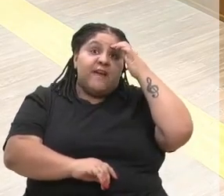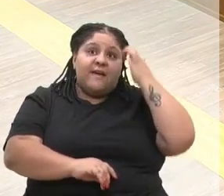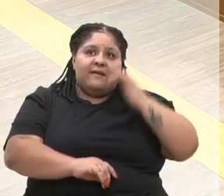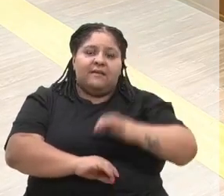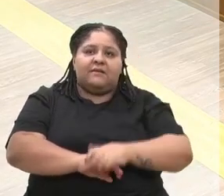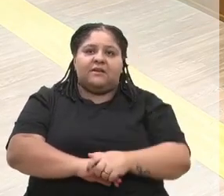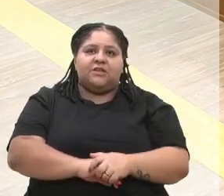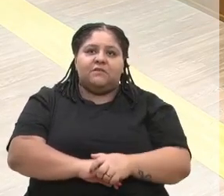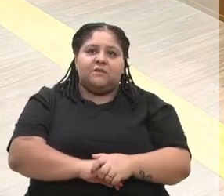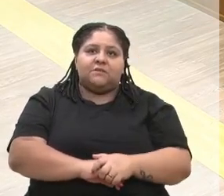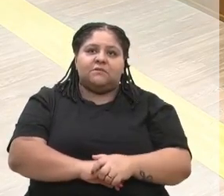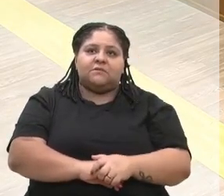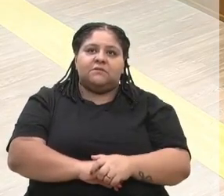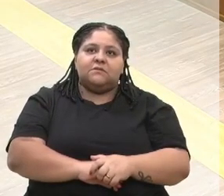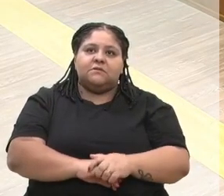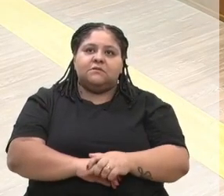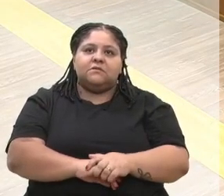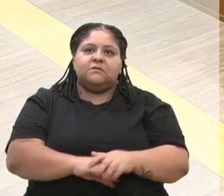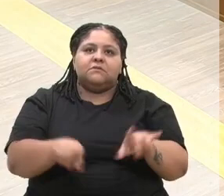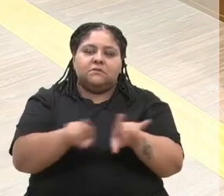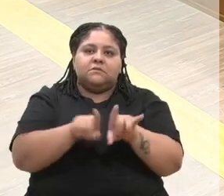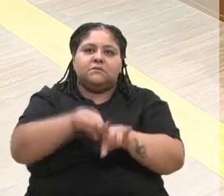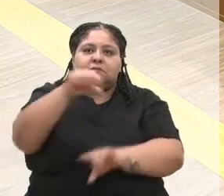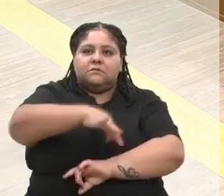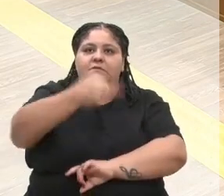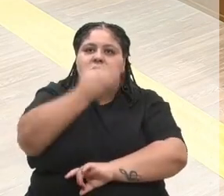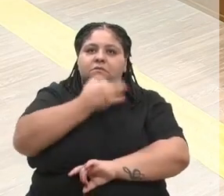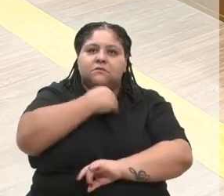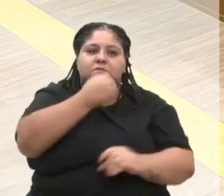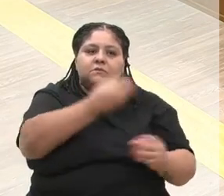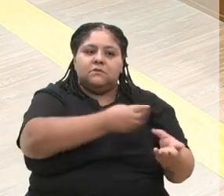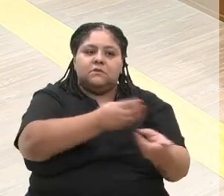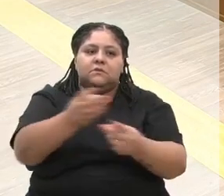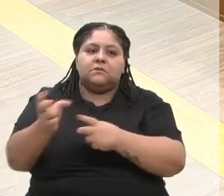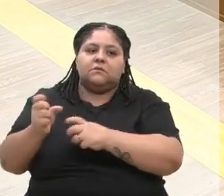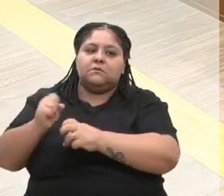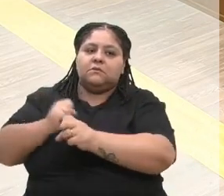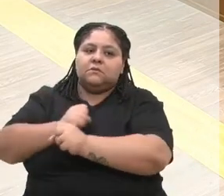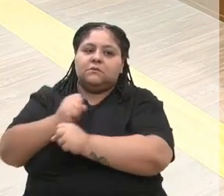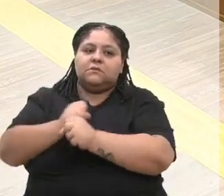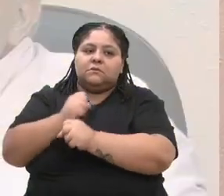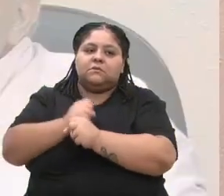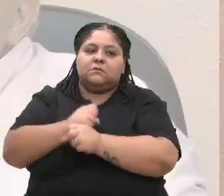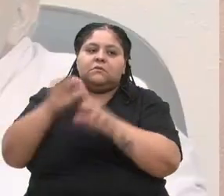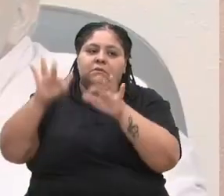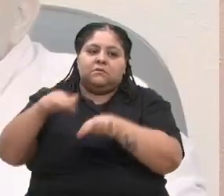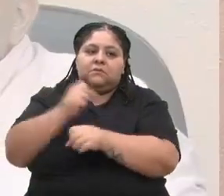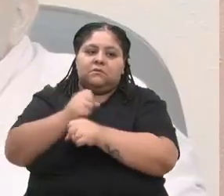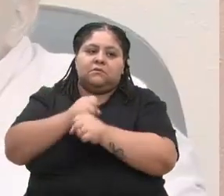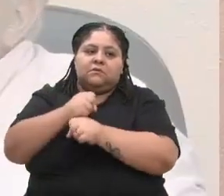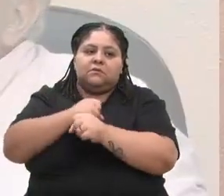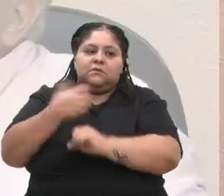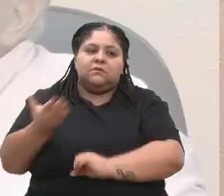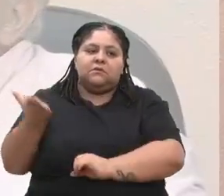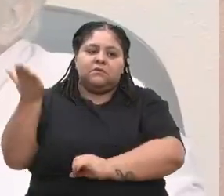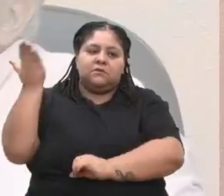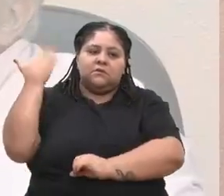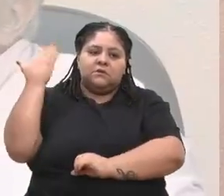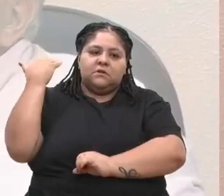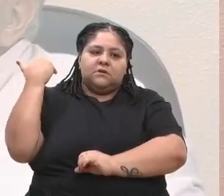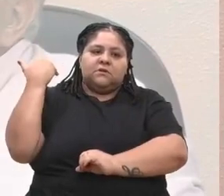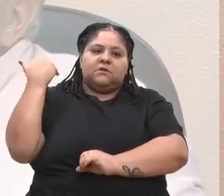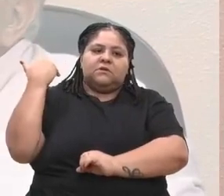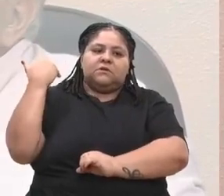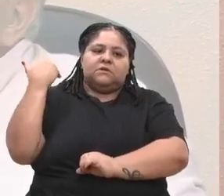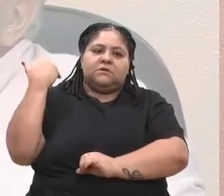vem acontecendo com a indústria cervejeira em Caxias do Sul há muitos anos. Inclusive, no final do ano passado, incluímos o Serva Serra no calendário oficial